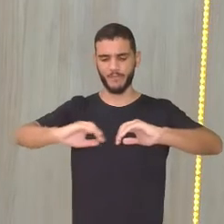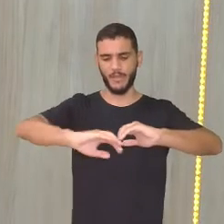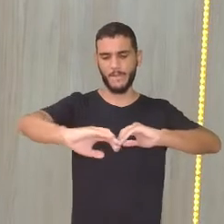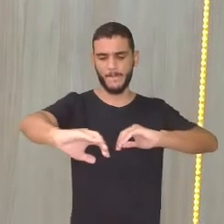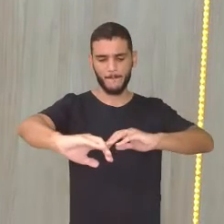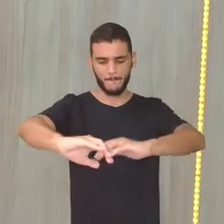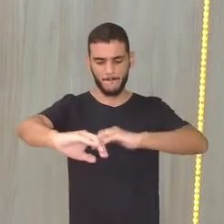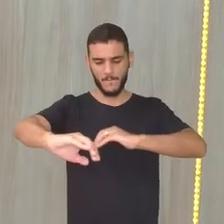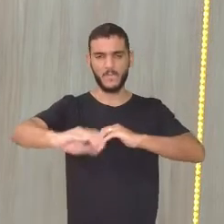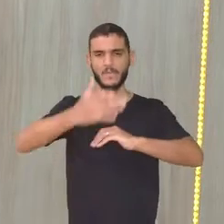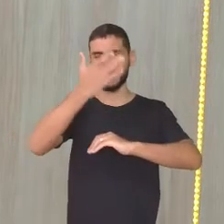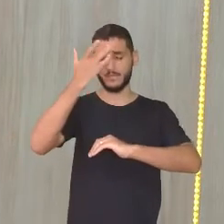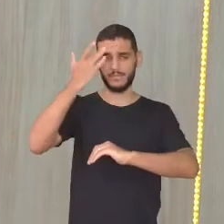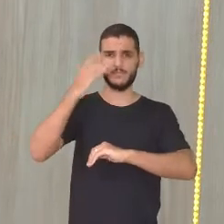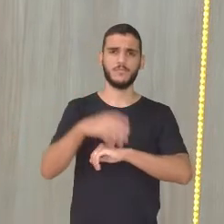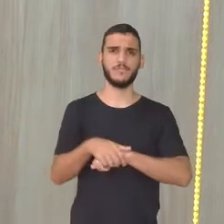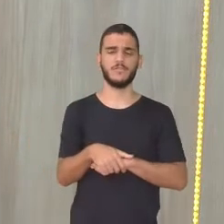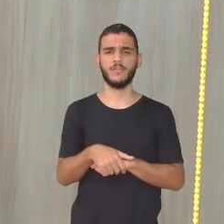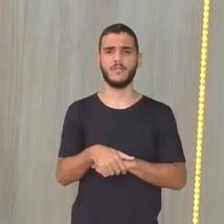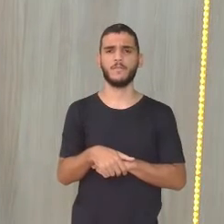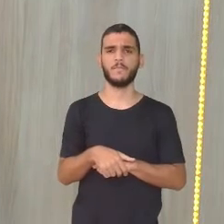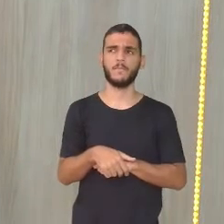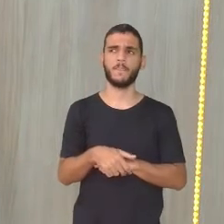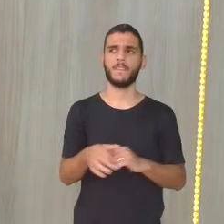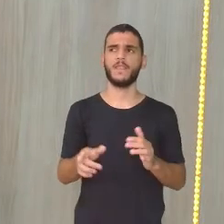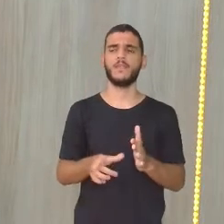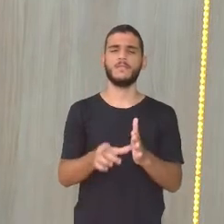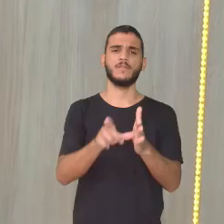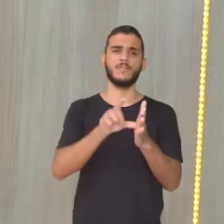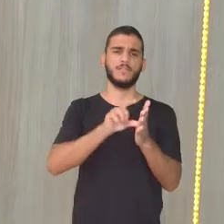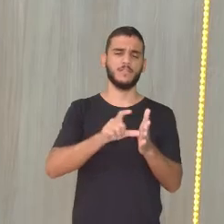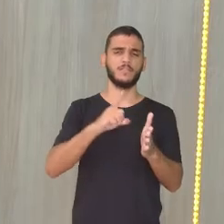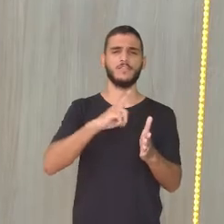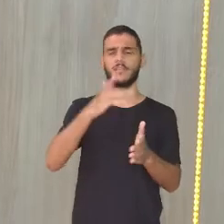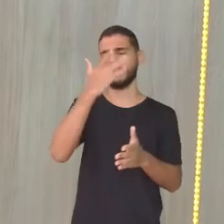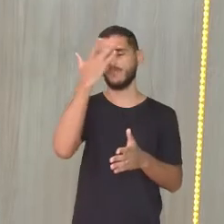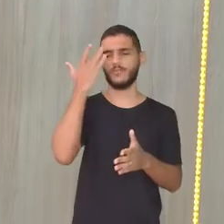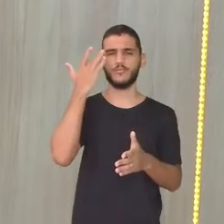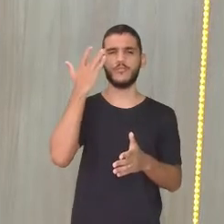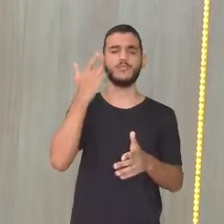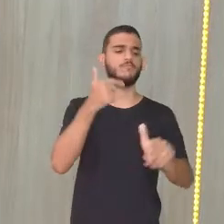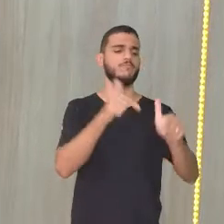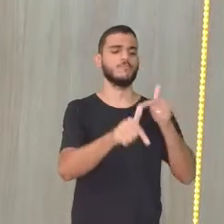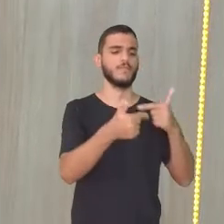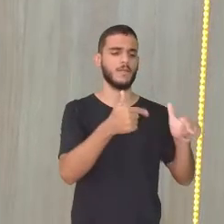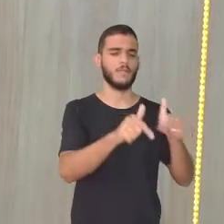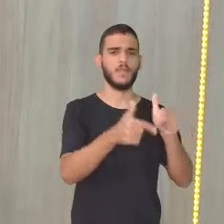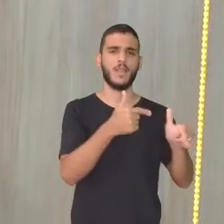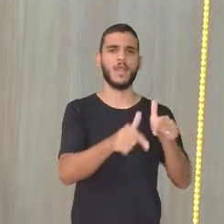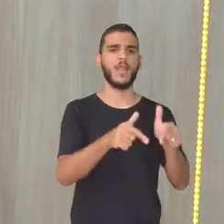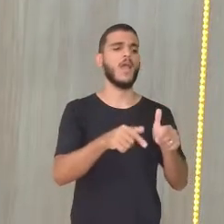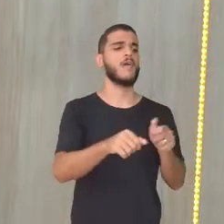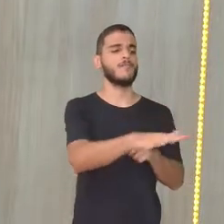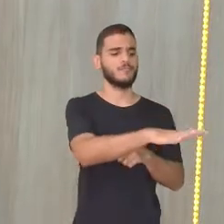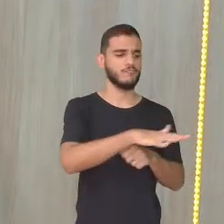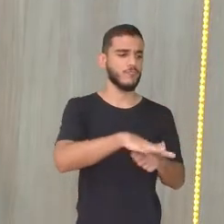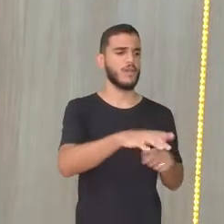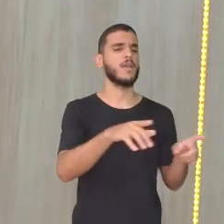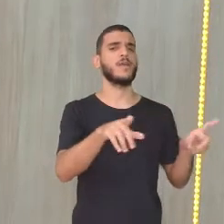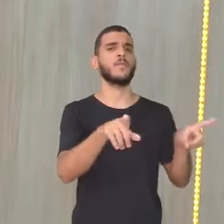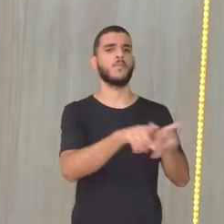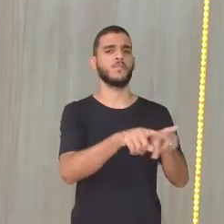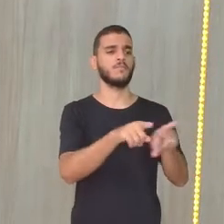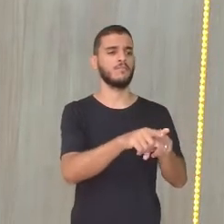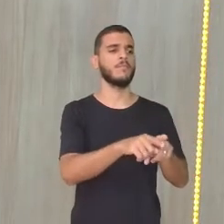Porque antigamente a gente tinha a parte da população que trabalhava ali no campo, outra coletava,